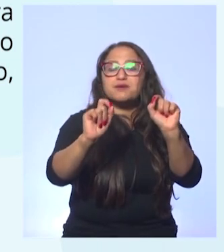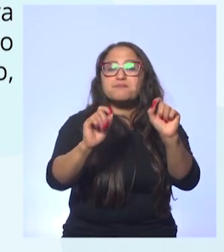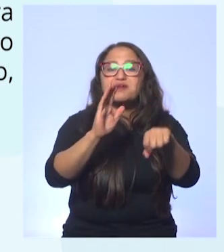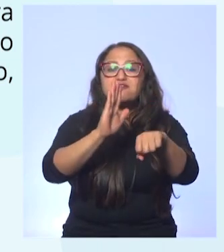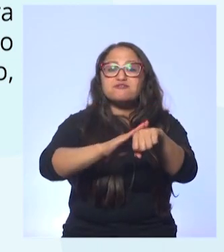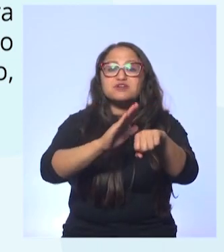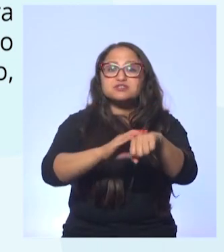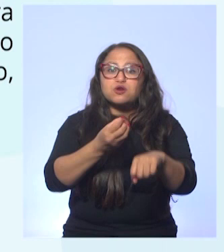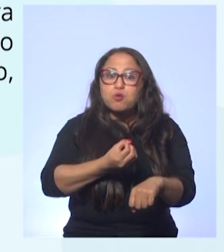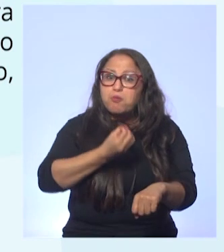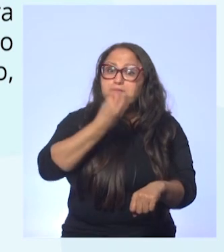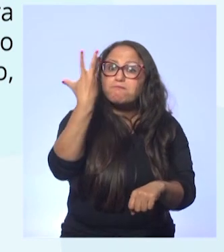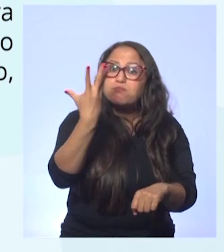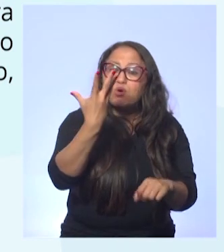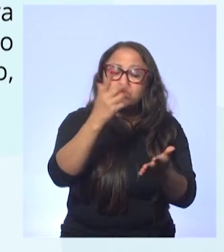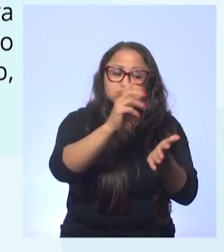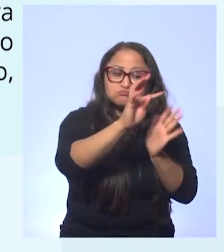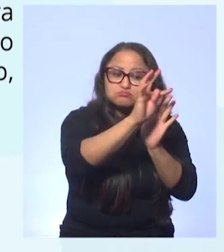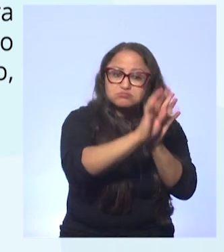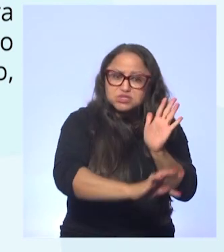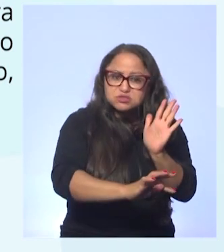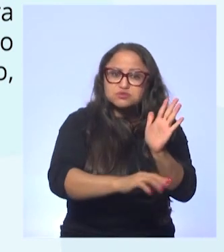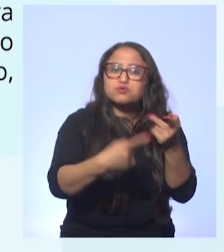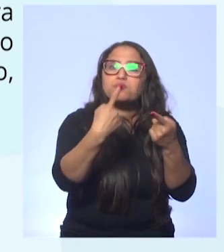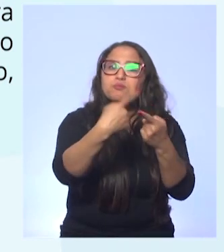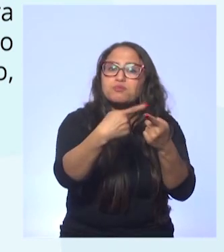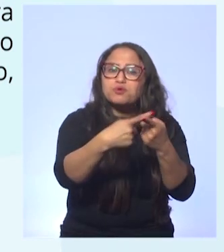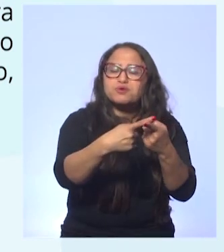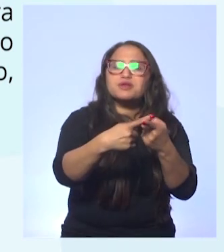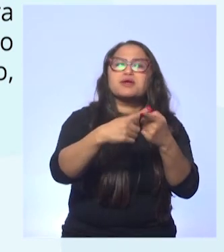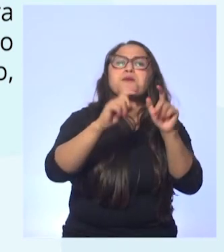uma boa redação, pois permite o